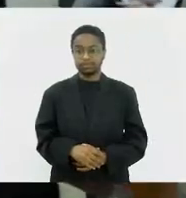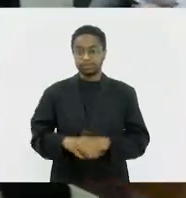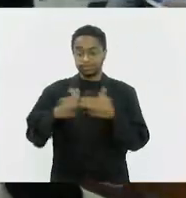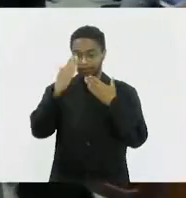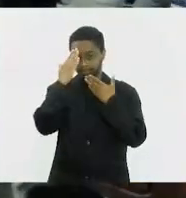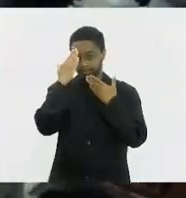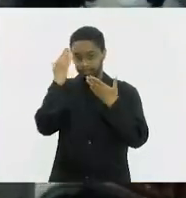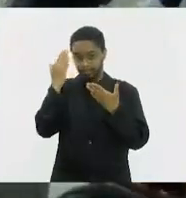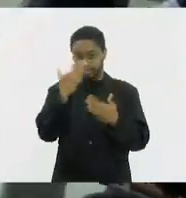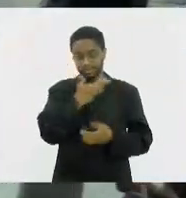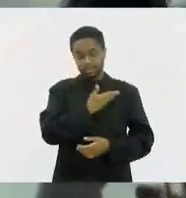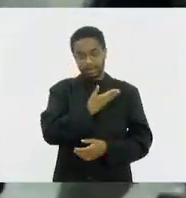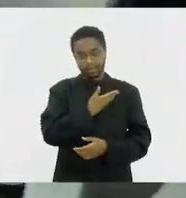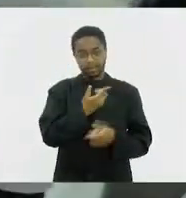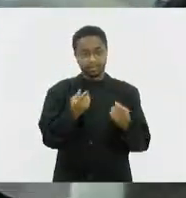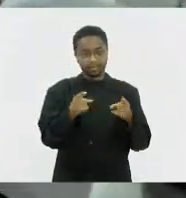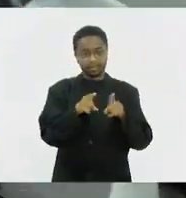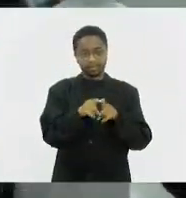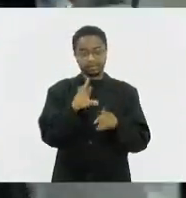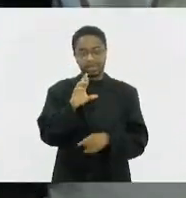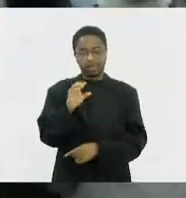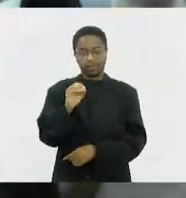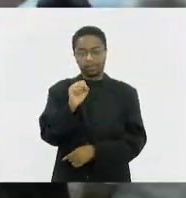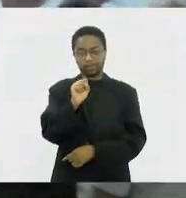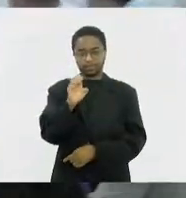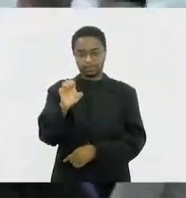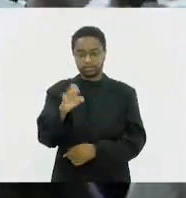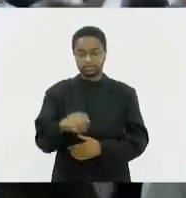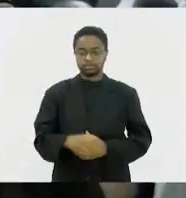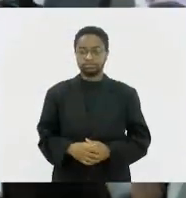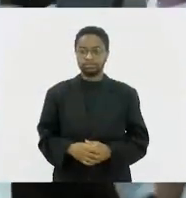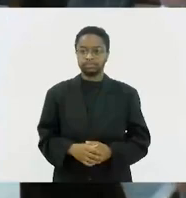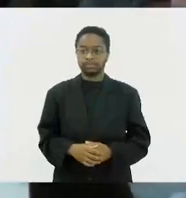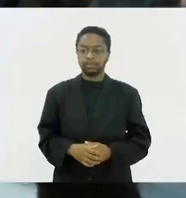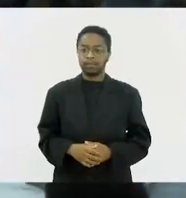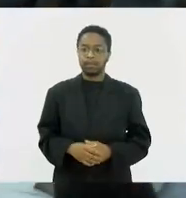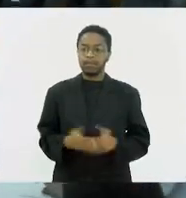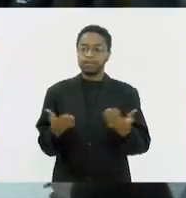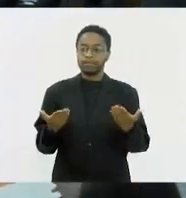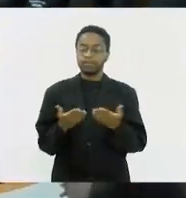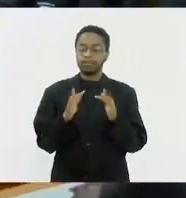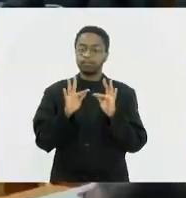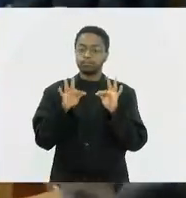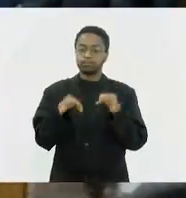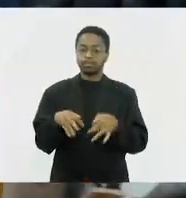Obrigado, amiga e parceira Rose Vilela. Nós vamos finalizar a fala das...